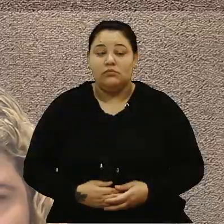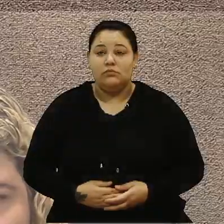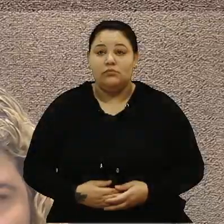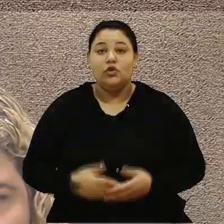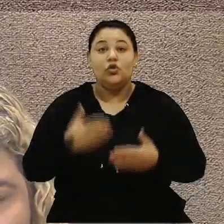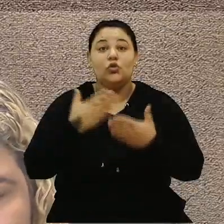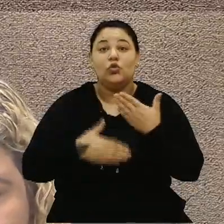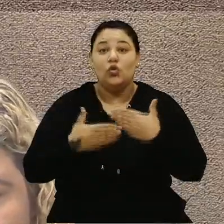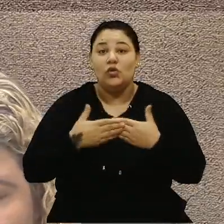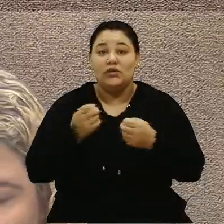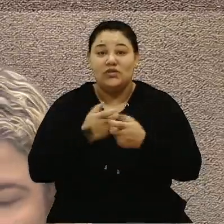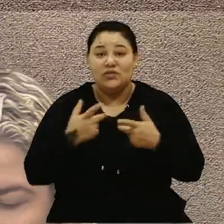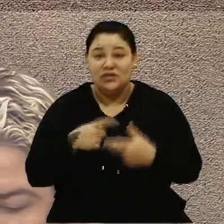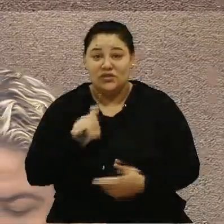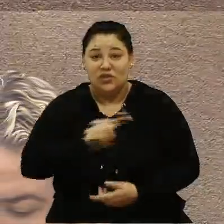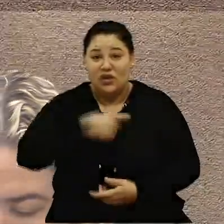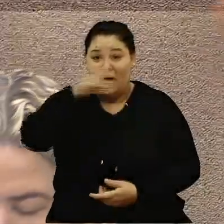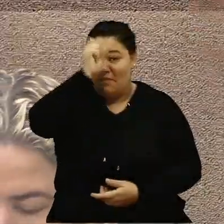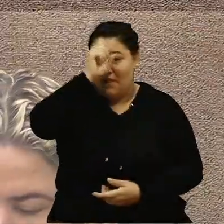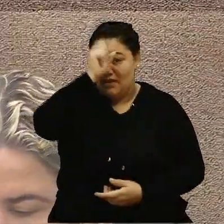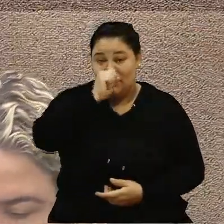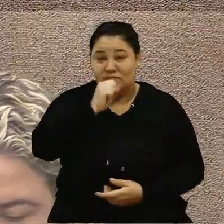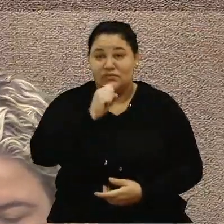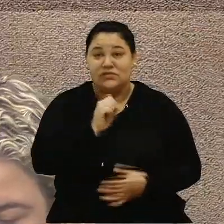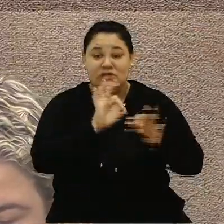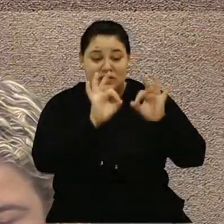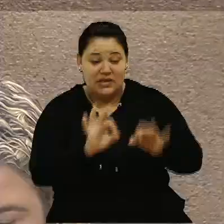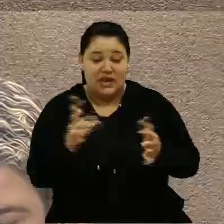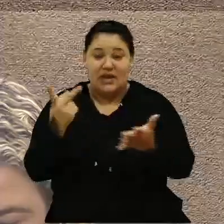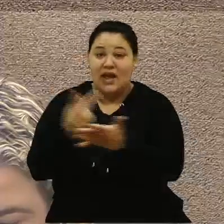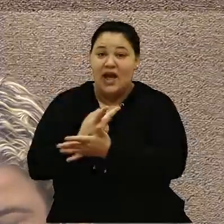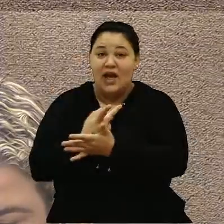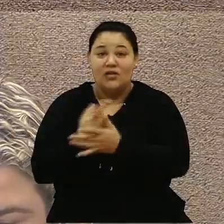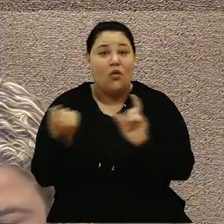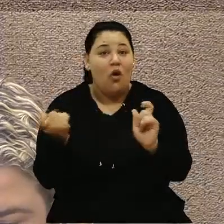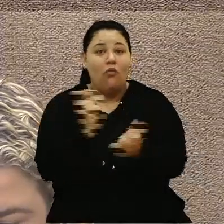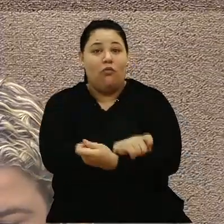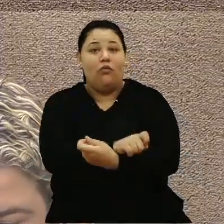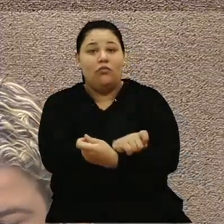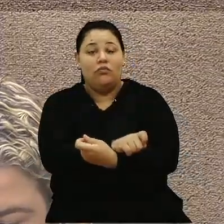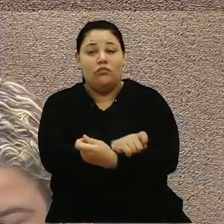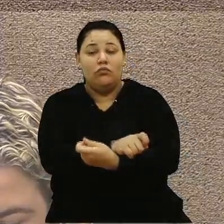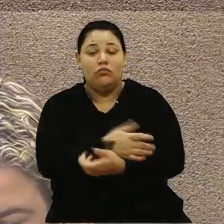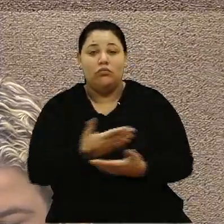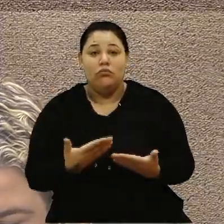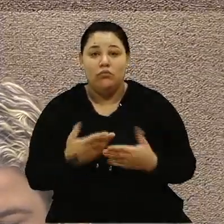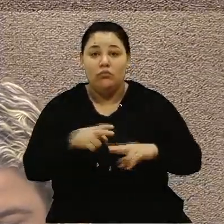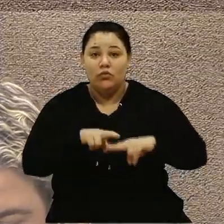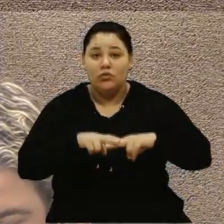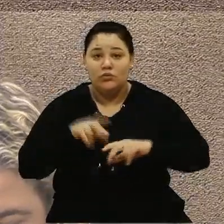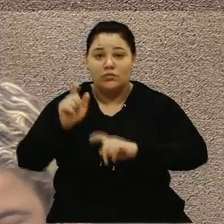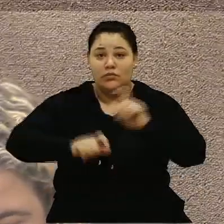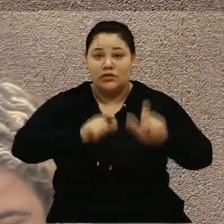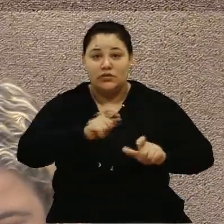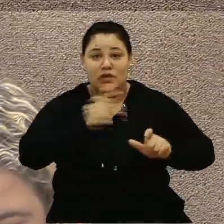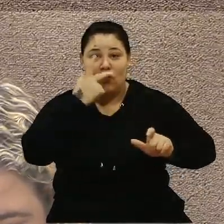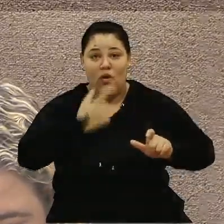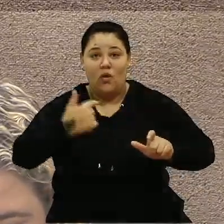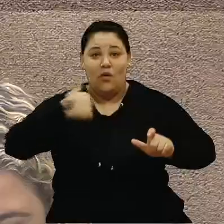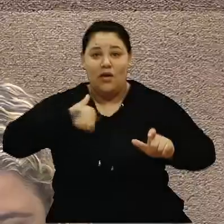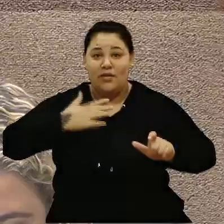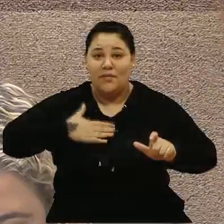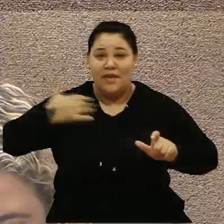Tudo aquilo que nós aprendemos que era certo e errado, hoje é ao contrário. Por isso que pessoas como eu e da minha idade se